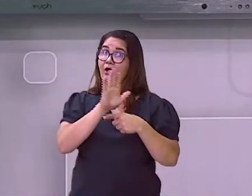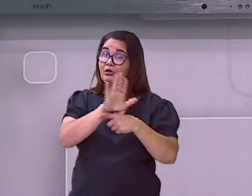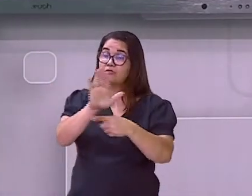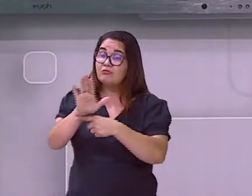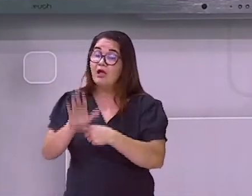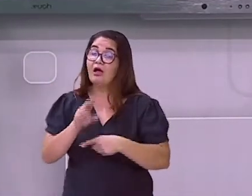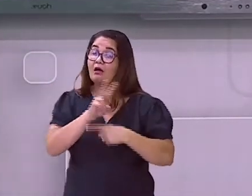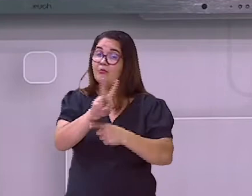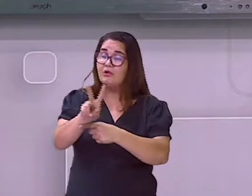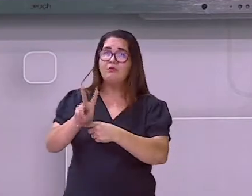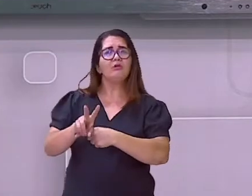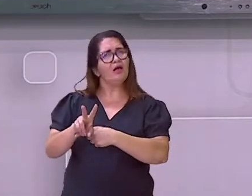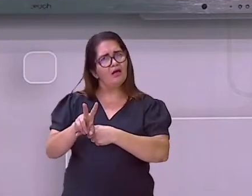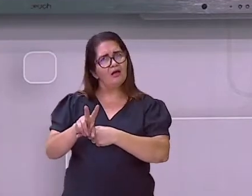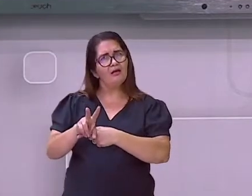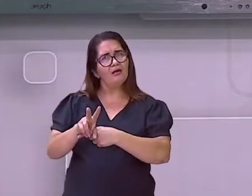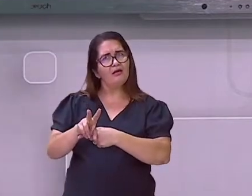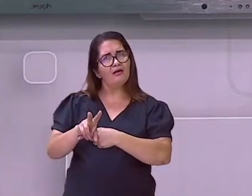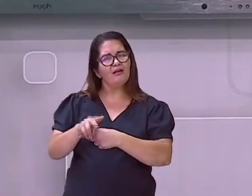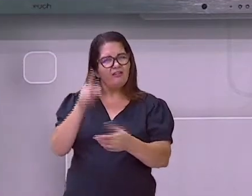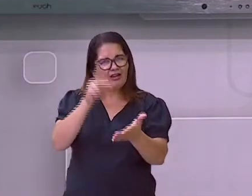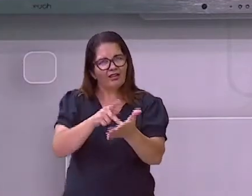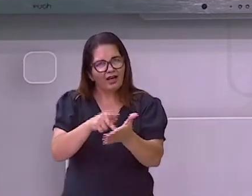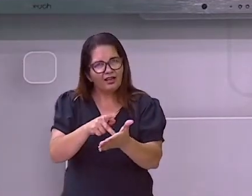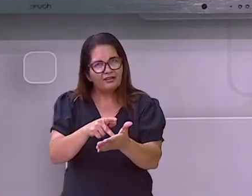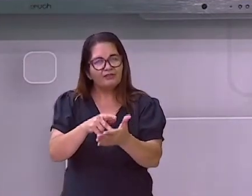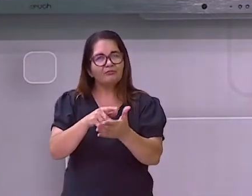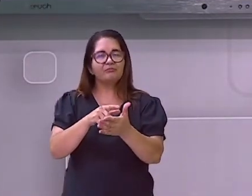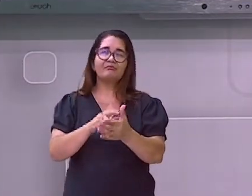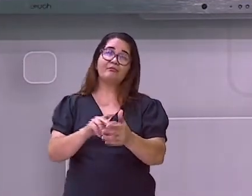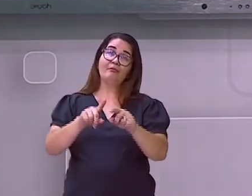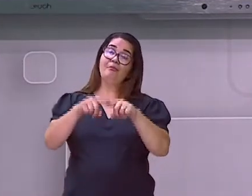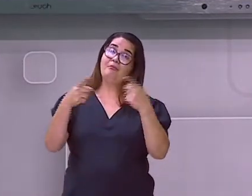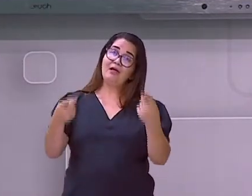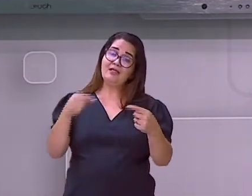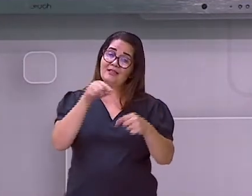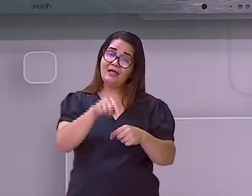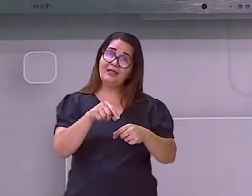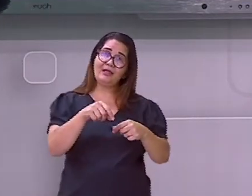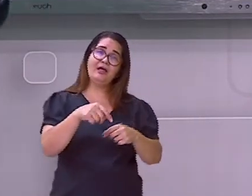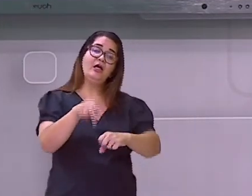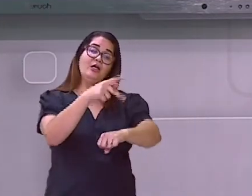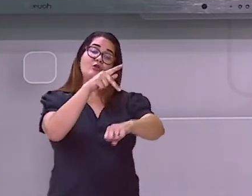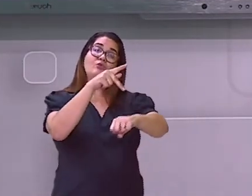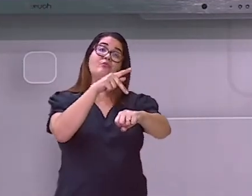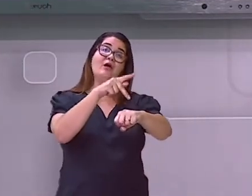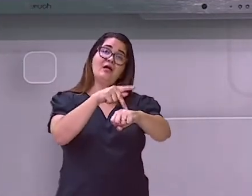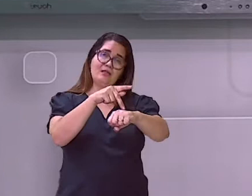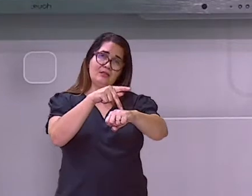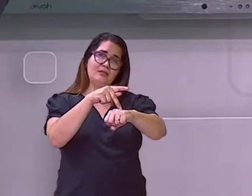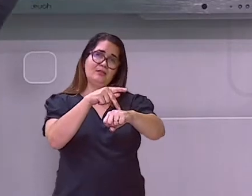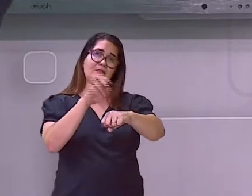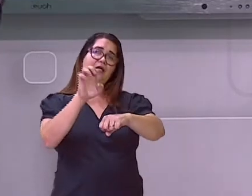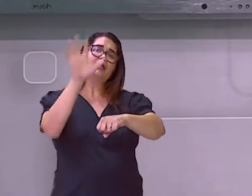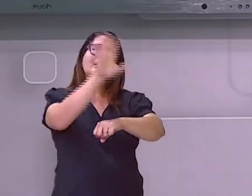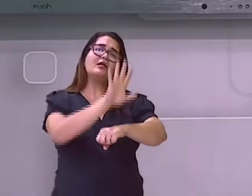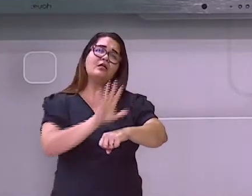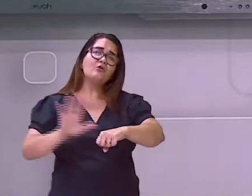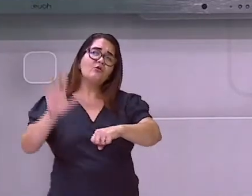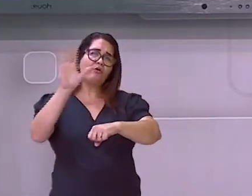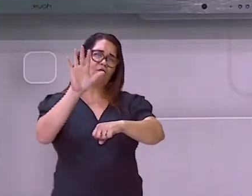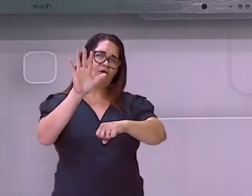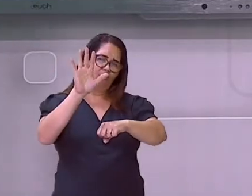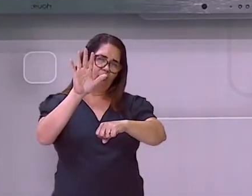Um país que chama atenção pela sua beleza, pela qualidade de vida, vamos colocar assim,